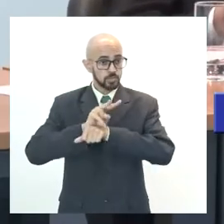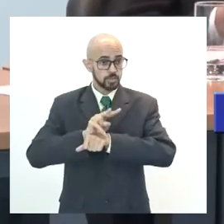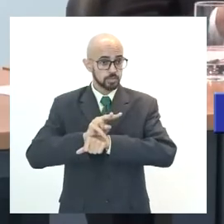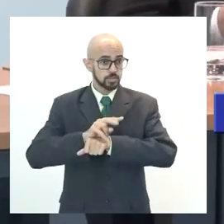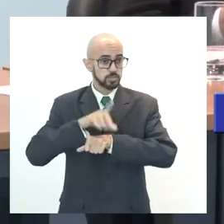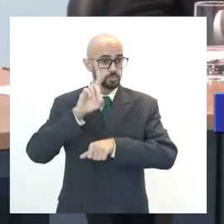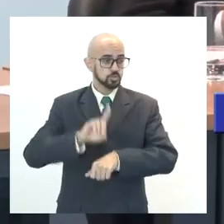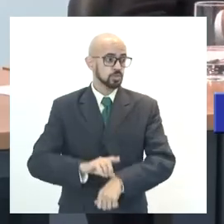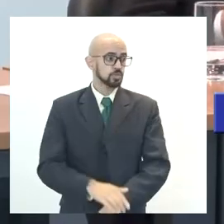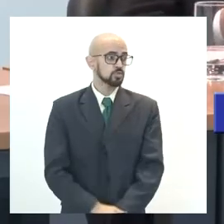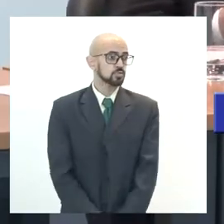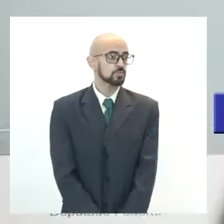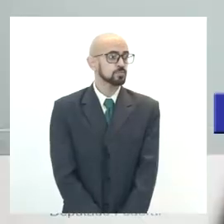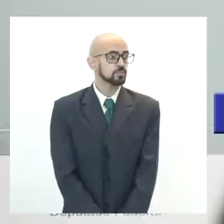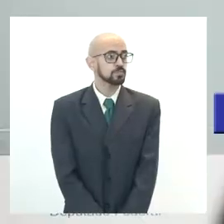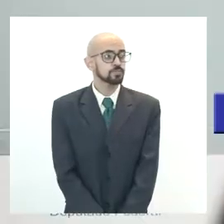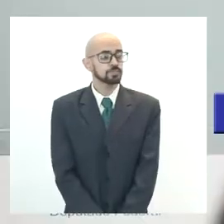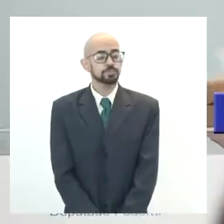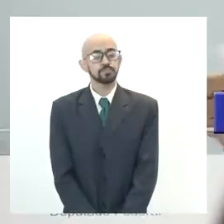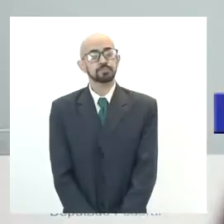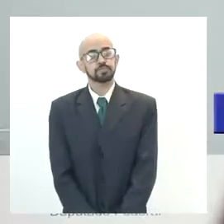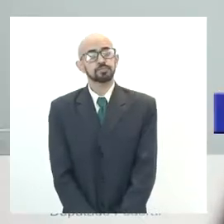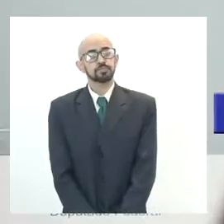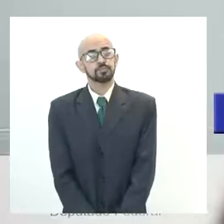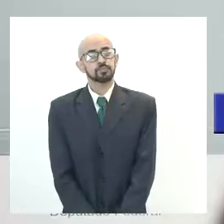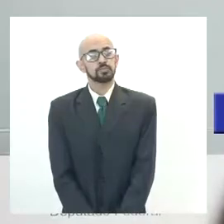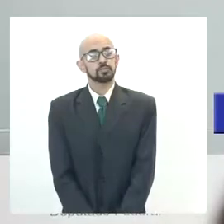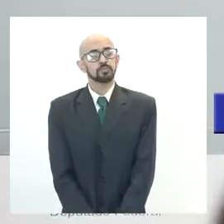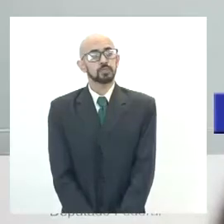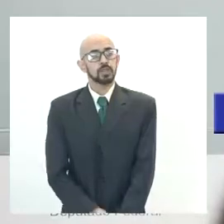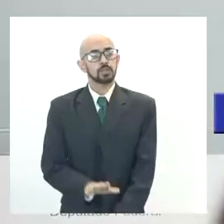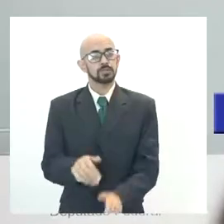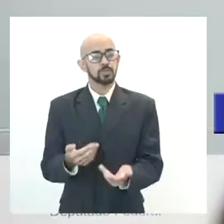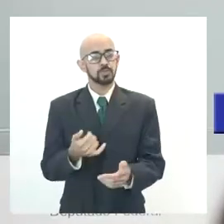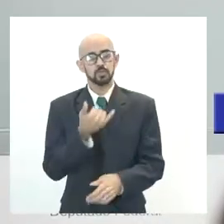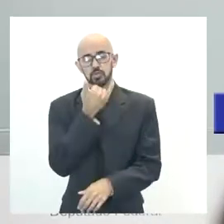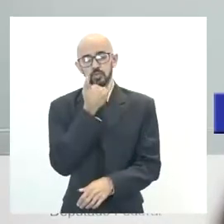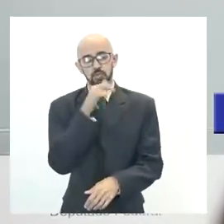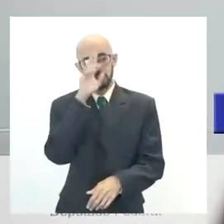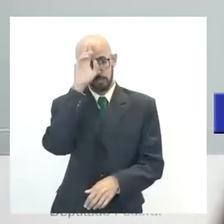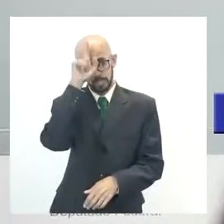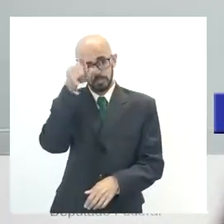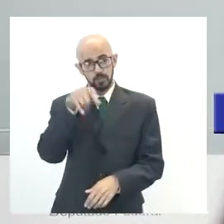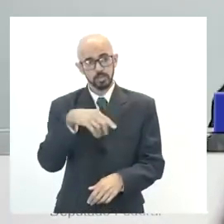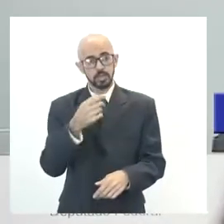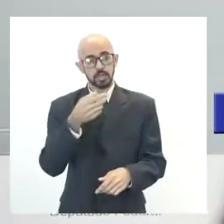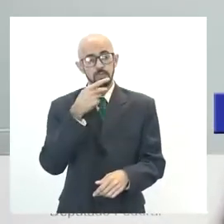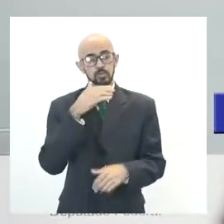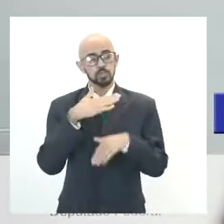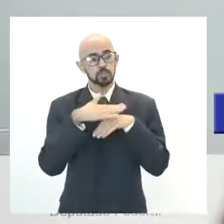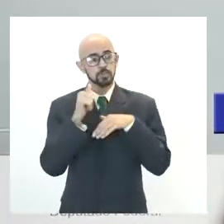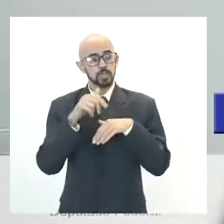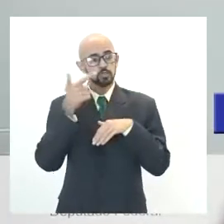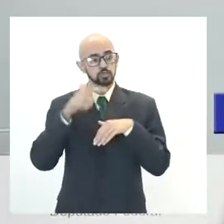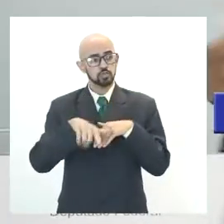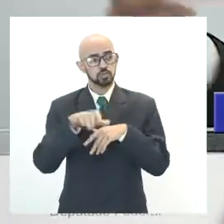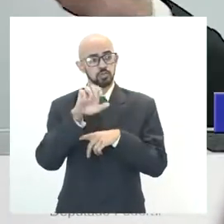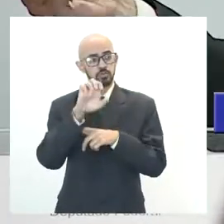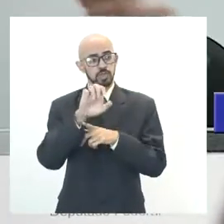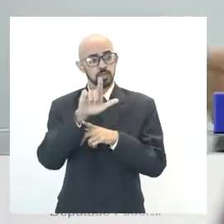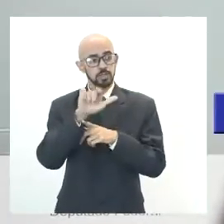seus direitos então vamos lá eu eu como equivoquei né vou ficar mal Elísio Sindicato dos metroviários